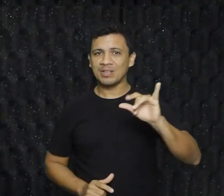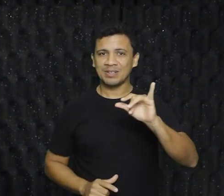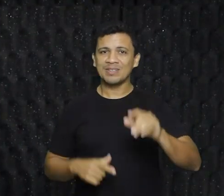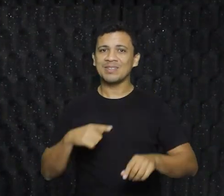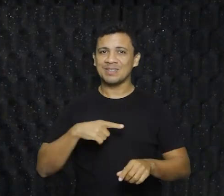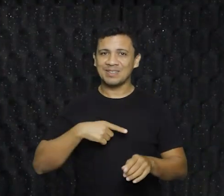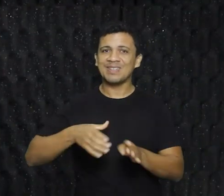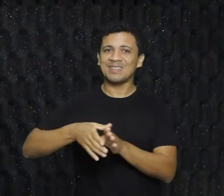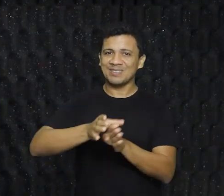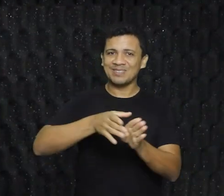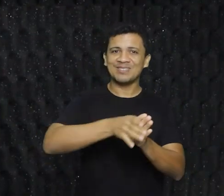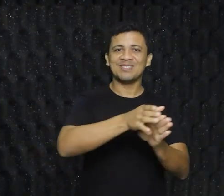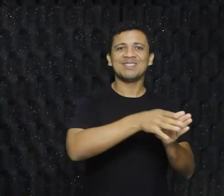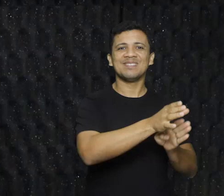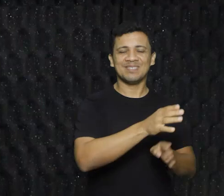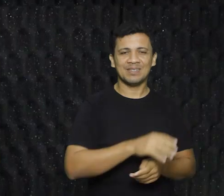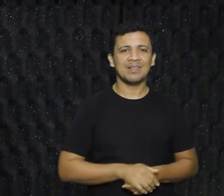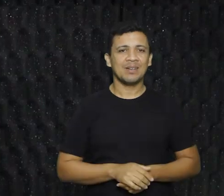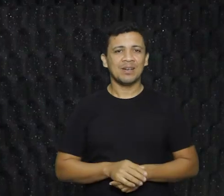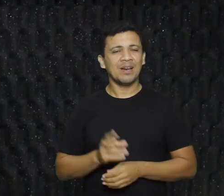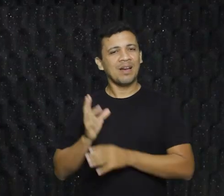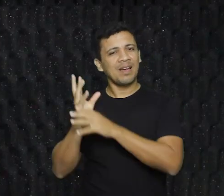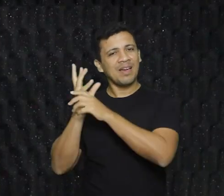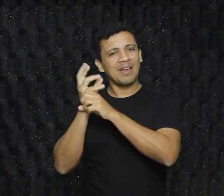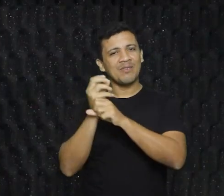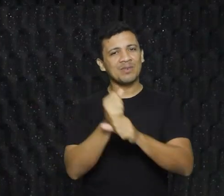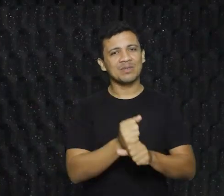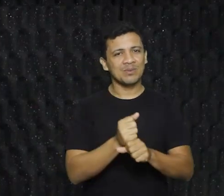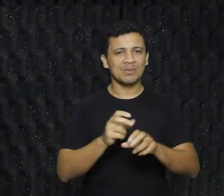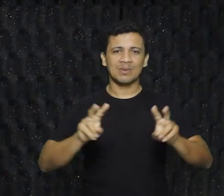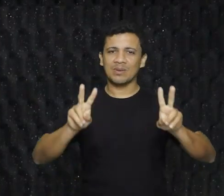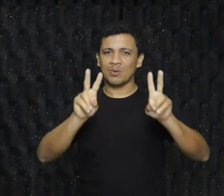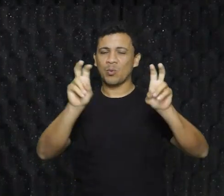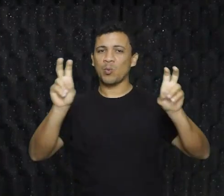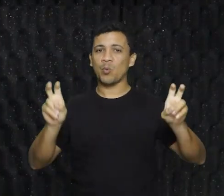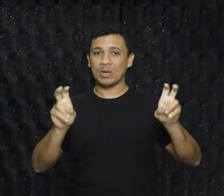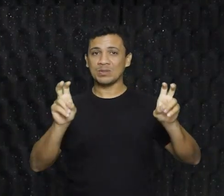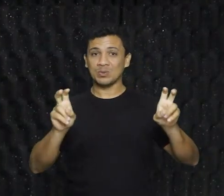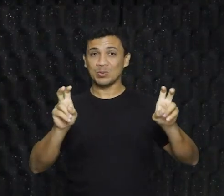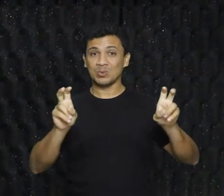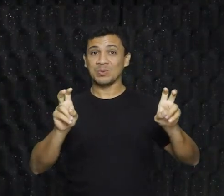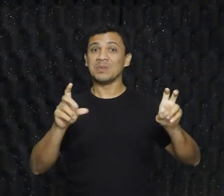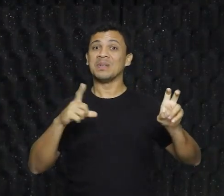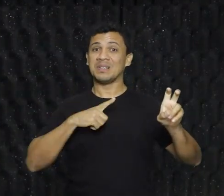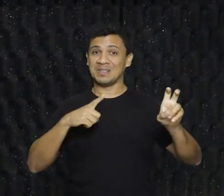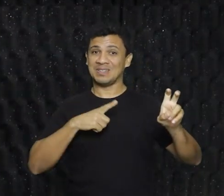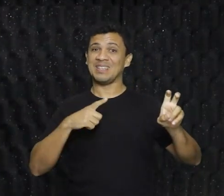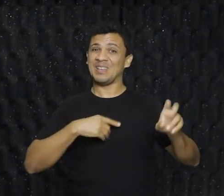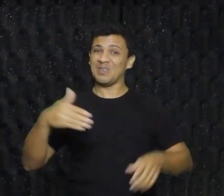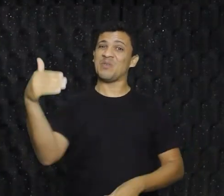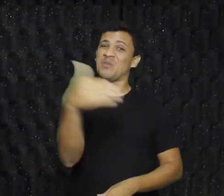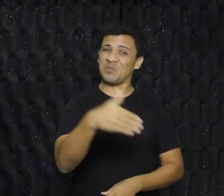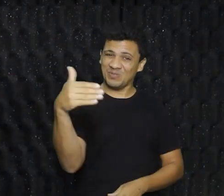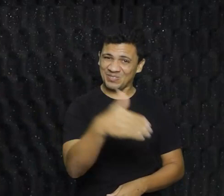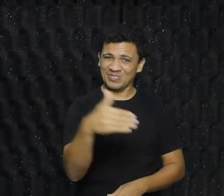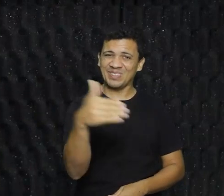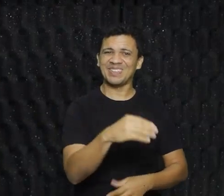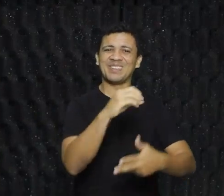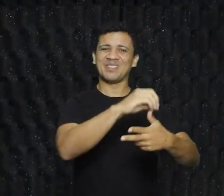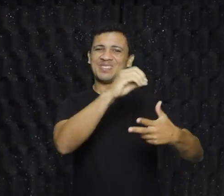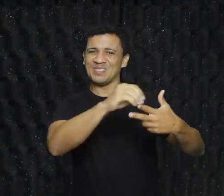interessante. E a gente vai continuar a nossa revisão e falar sobre um assunto que não cai no Enem, ele se joga de cabeça, sem paraquedas